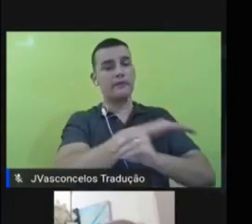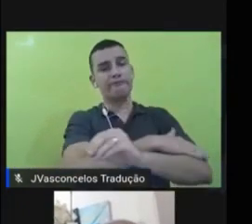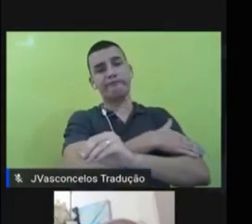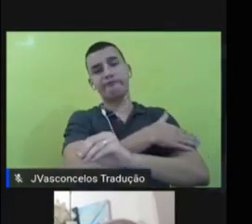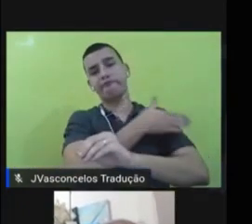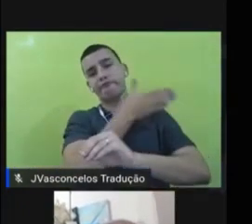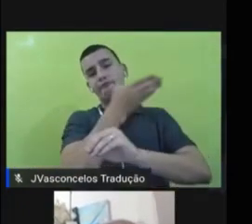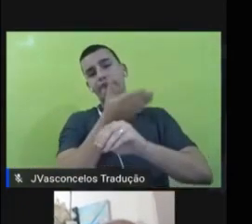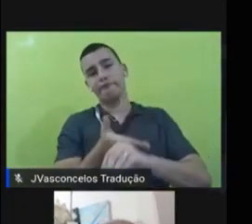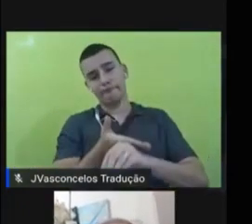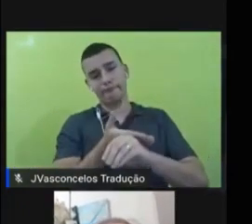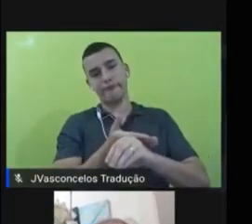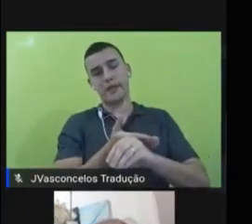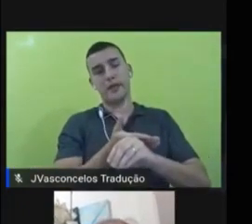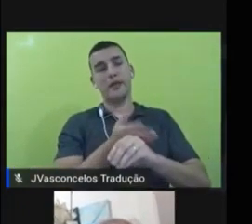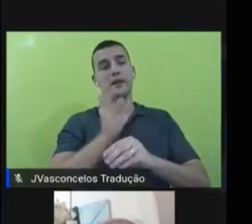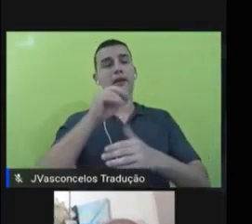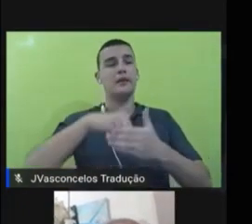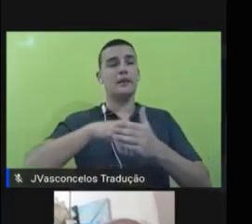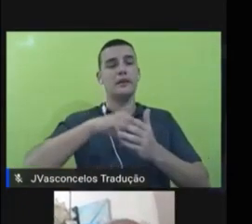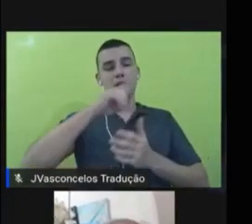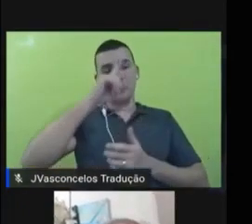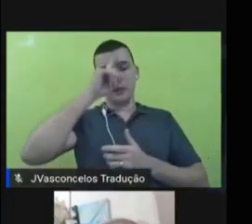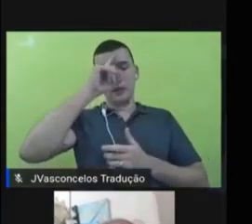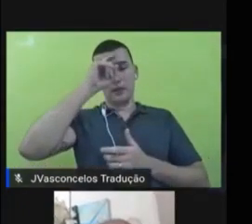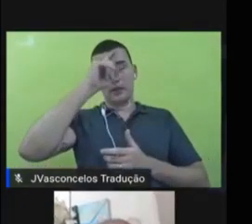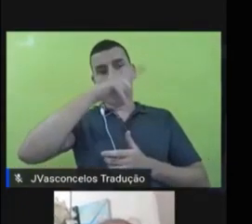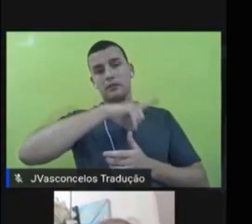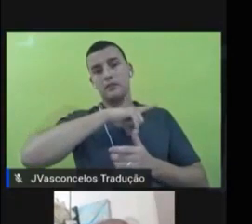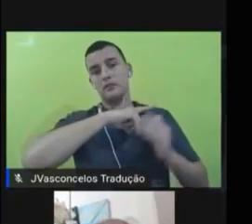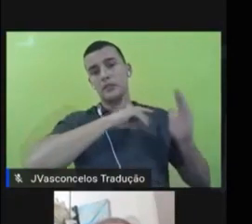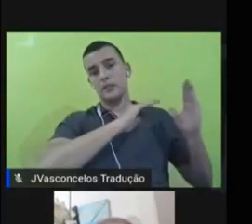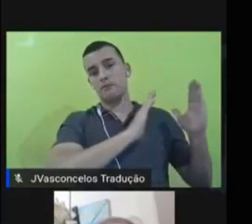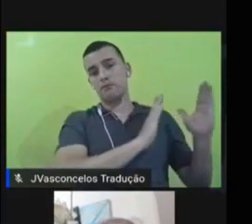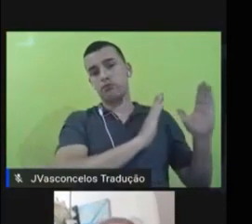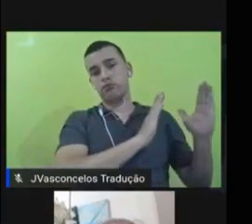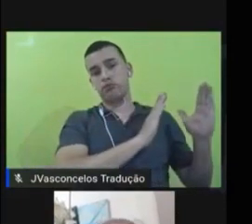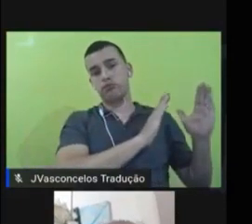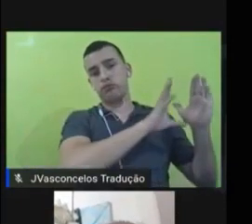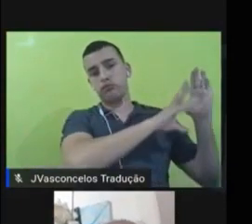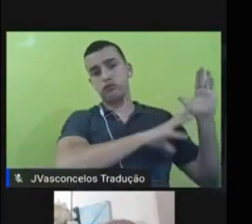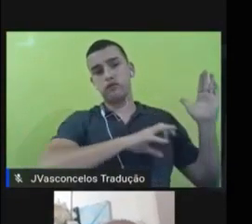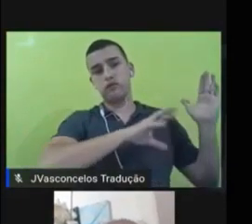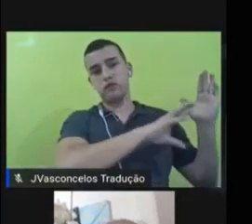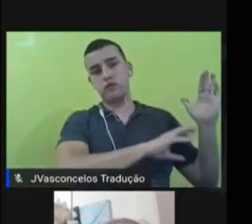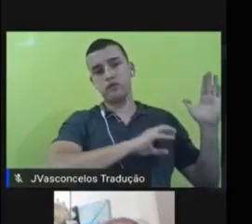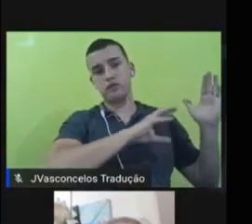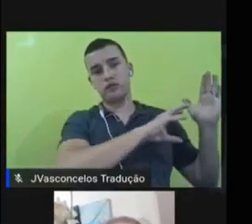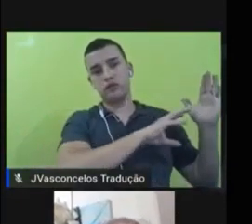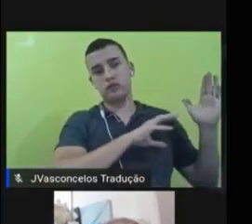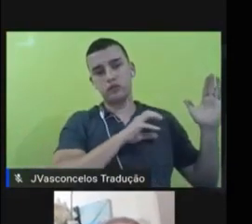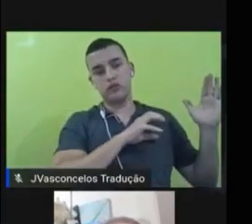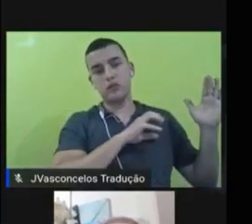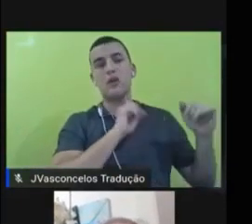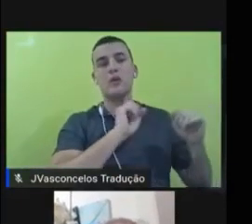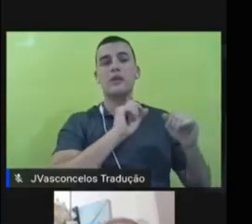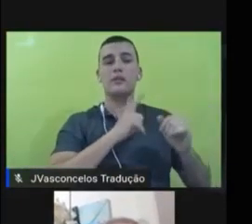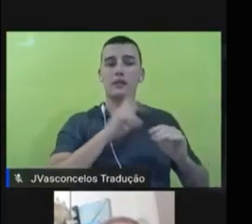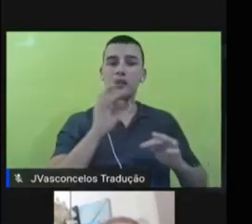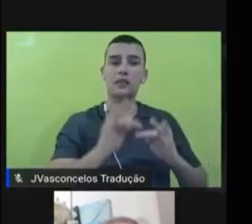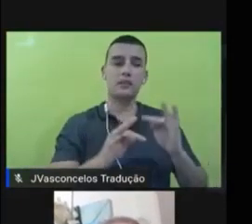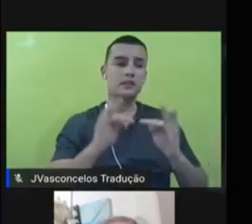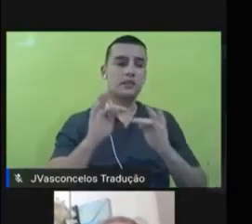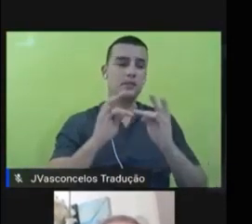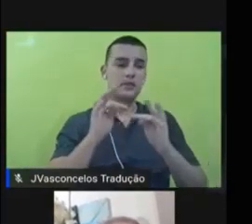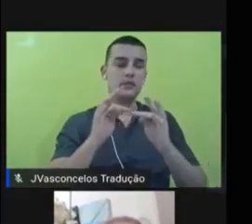dentro de um hospital, presa a uma máquina, né, recebendo o seu tratamento, então